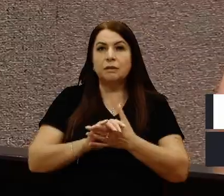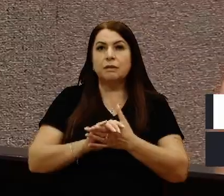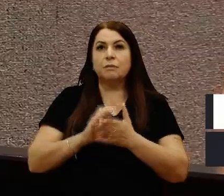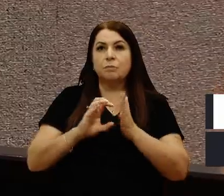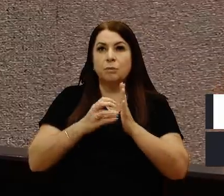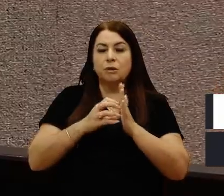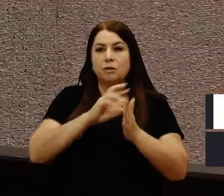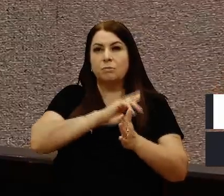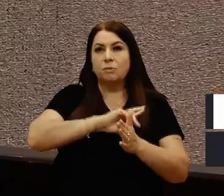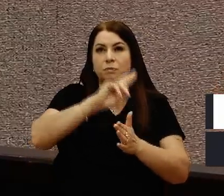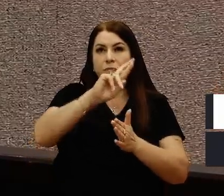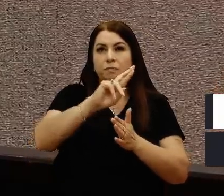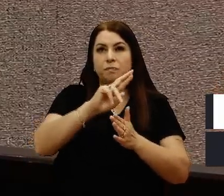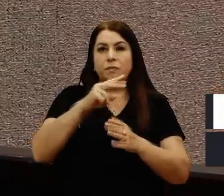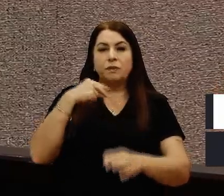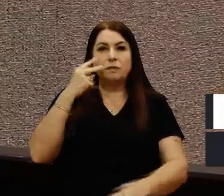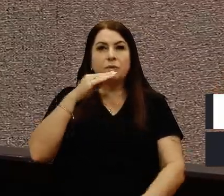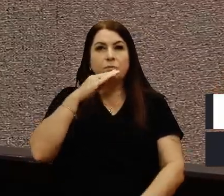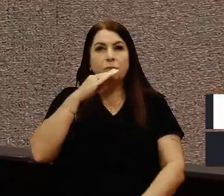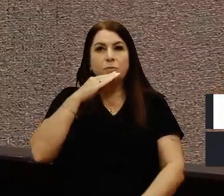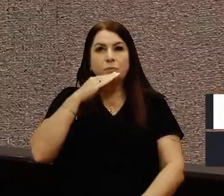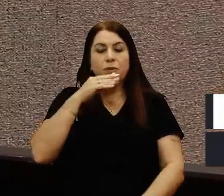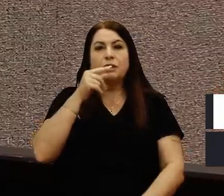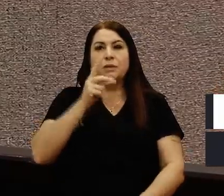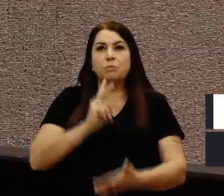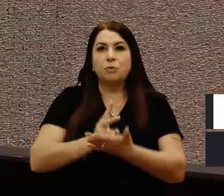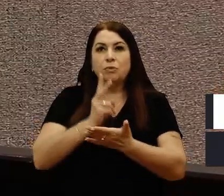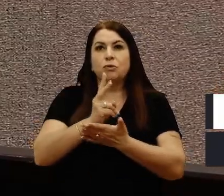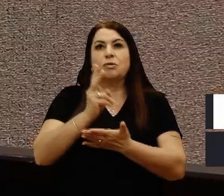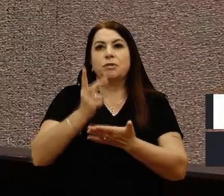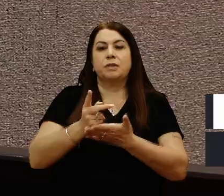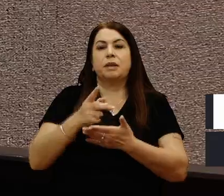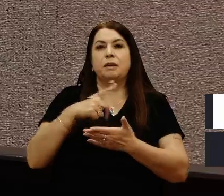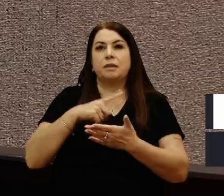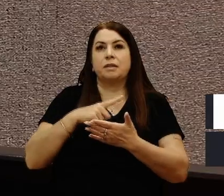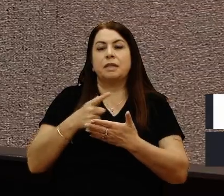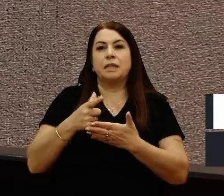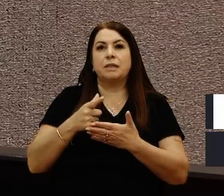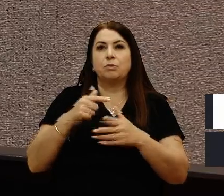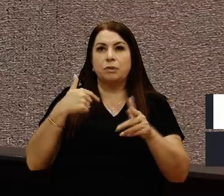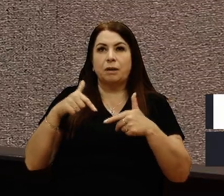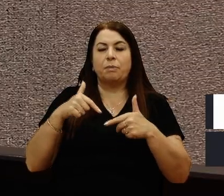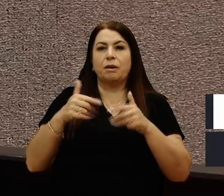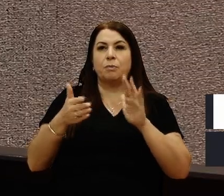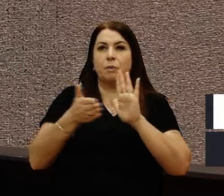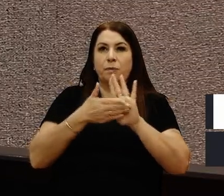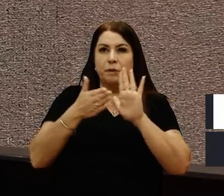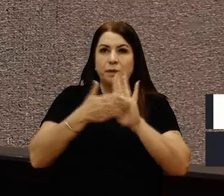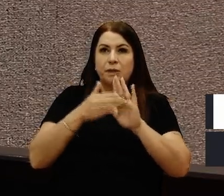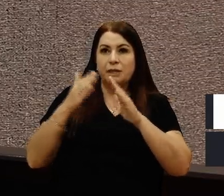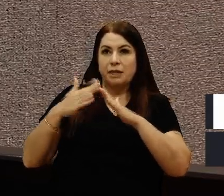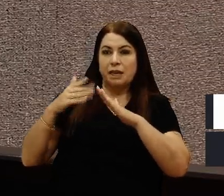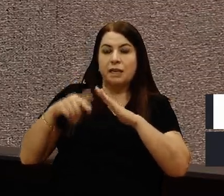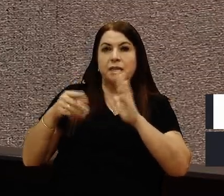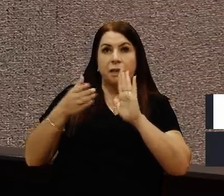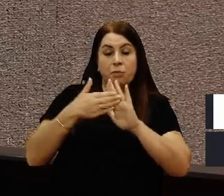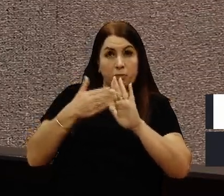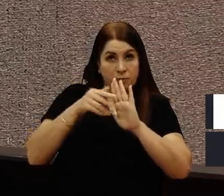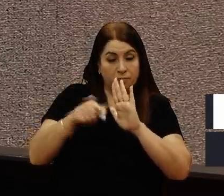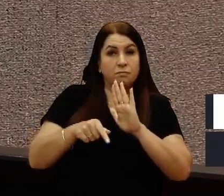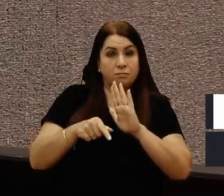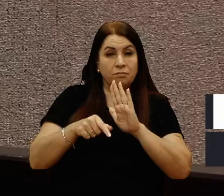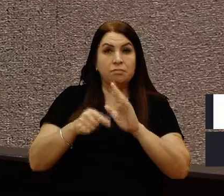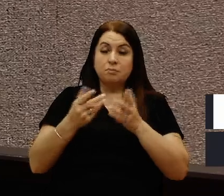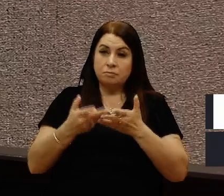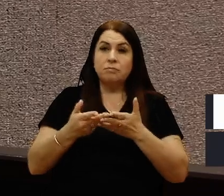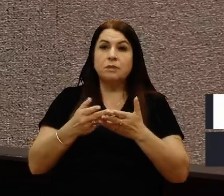está representado lá com o vereador Bortola, desejando que a gente possa continuar tendo este trabalho propositivo, que esta casa é propositiva, e